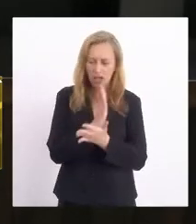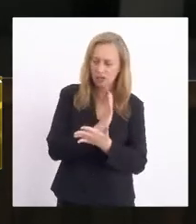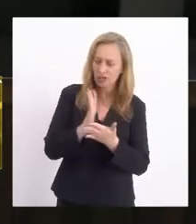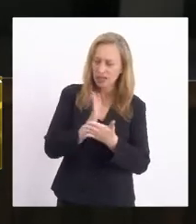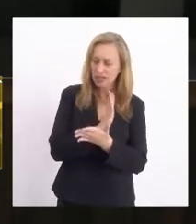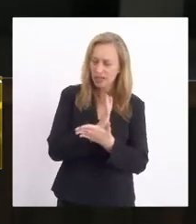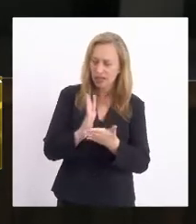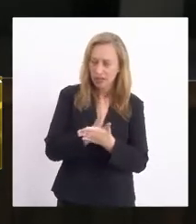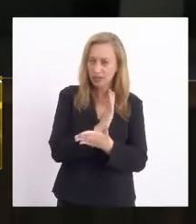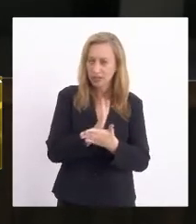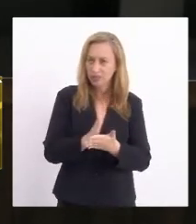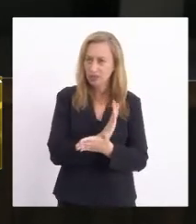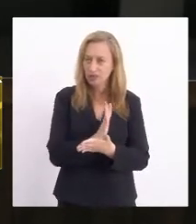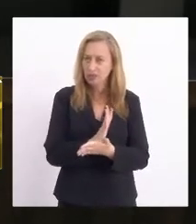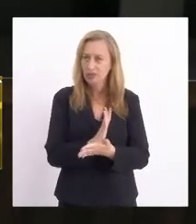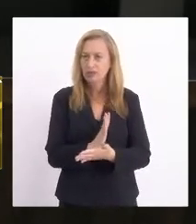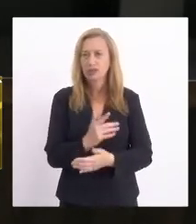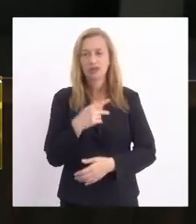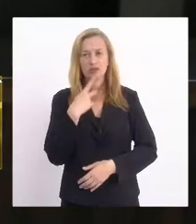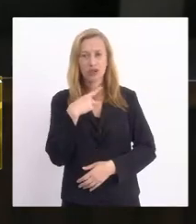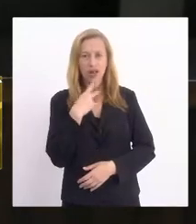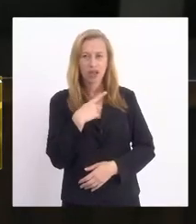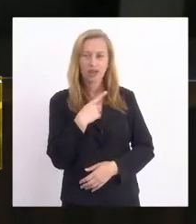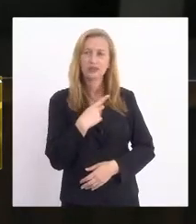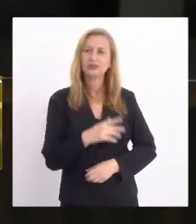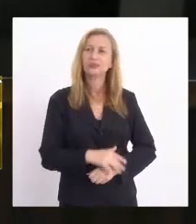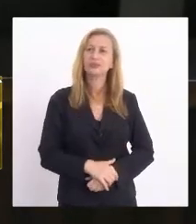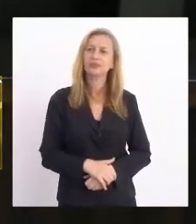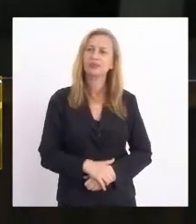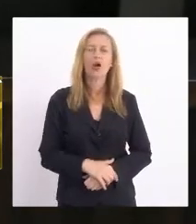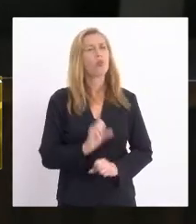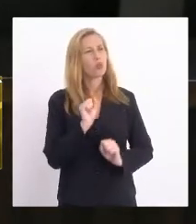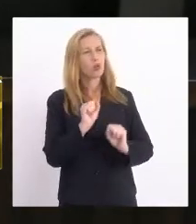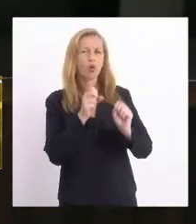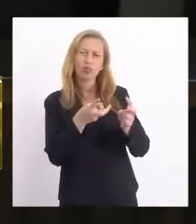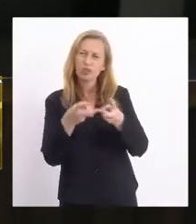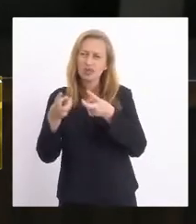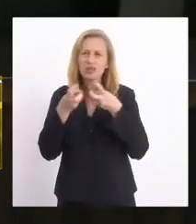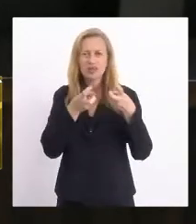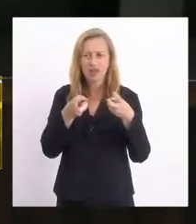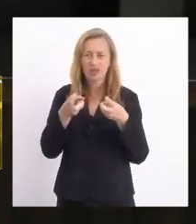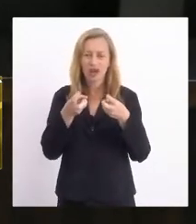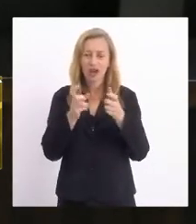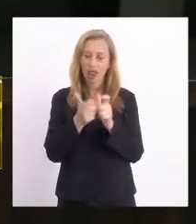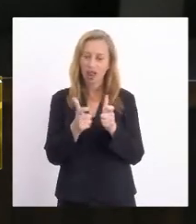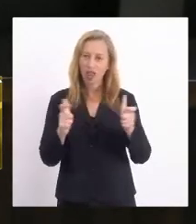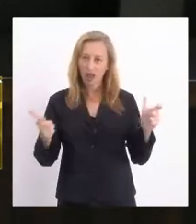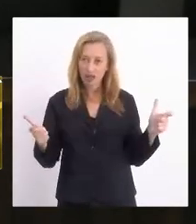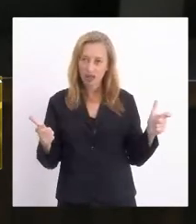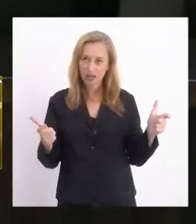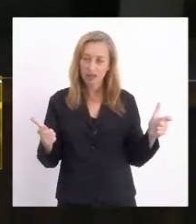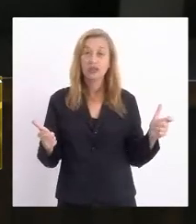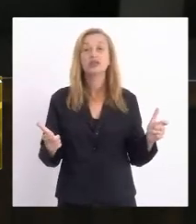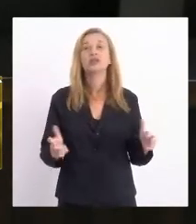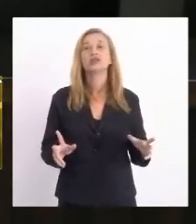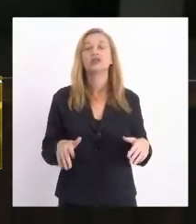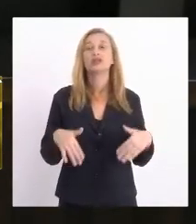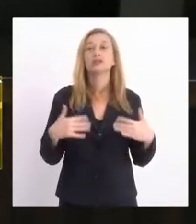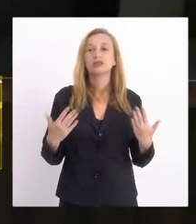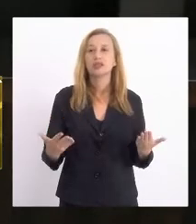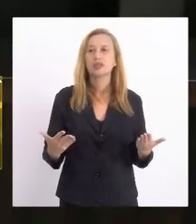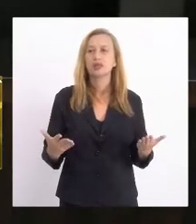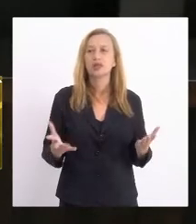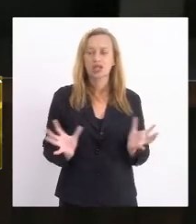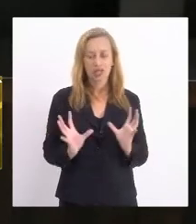pelo Ministério do Turismo pela embratur vocês puderam observar que foi bem extenso assim são